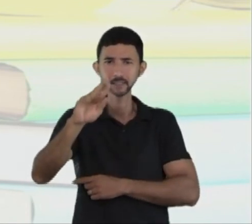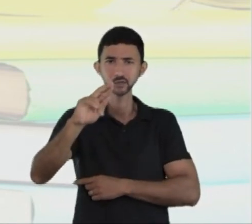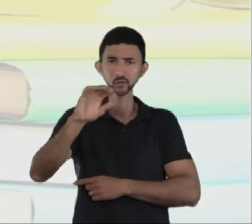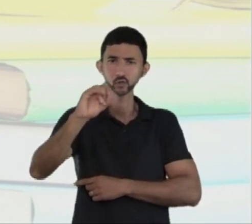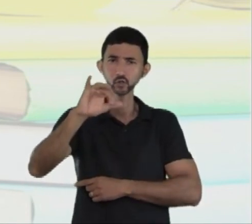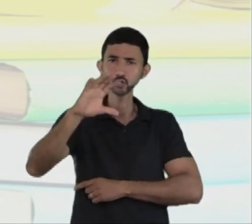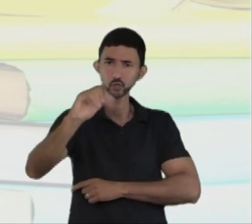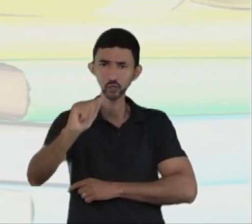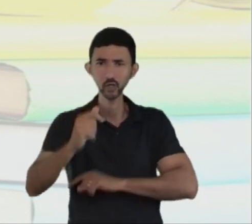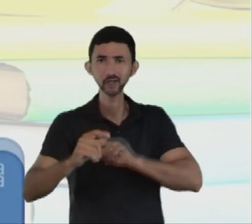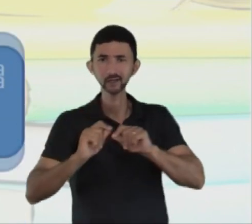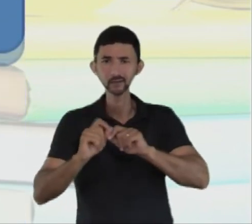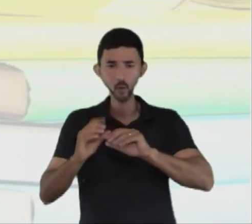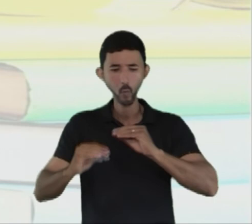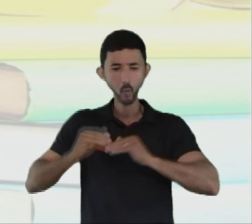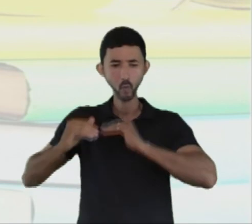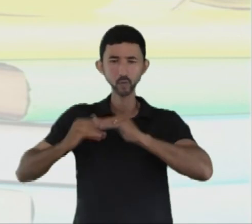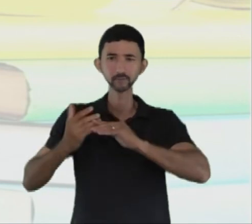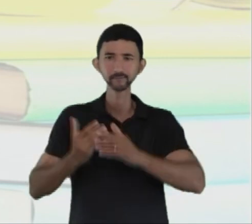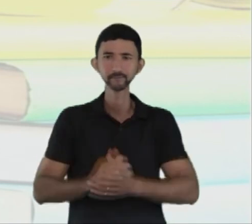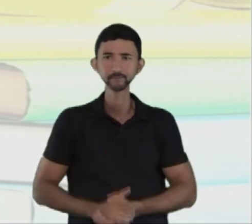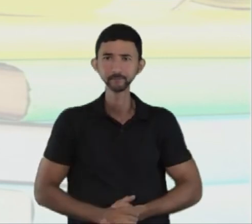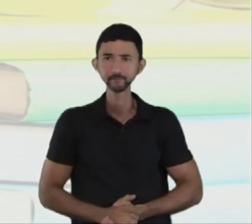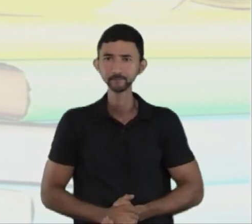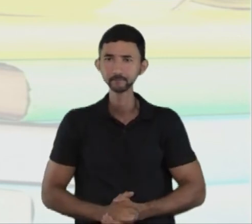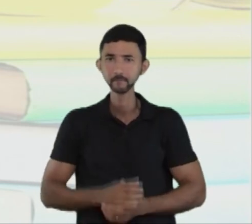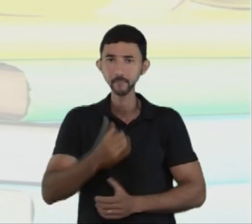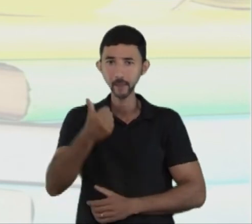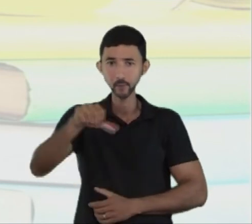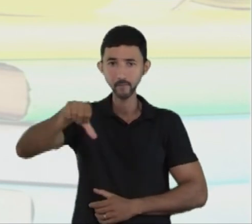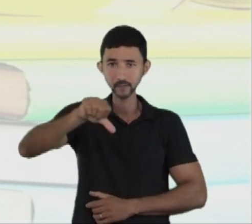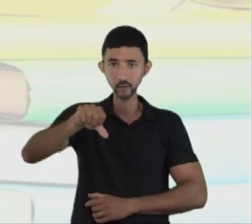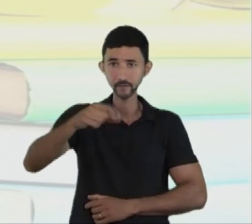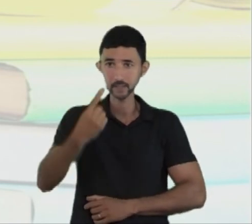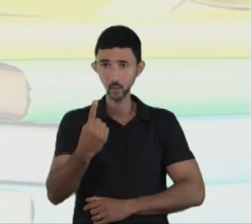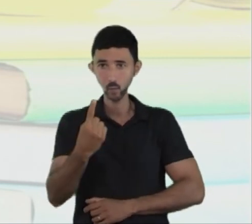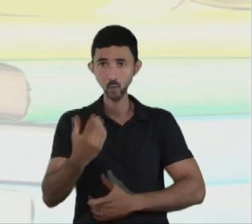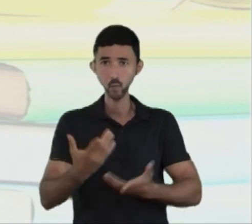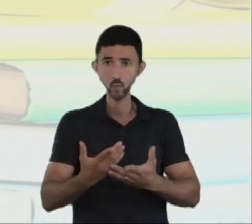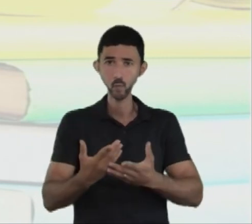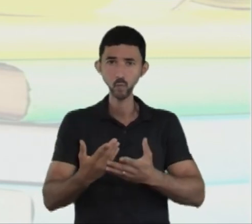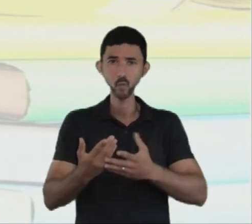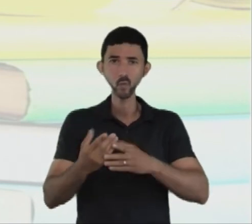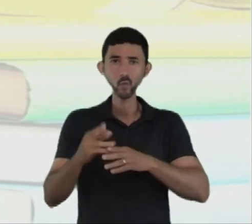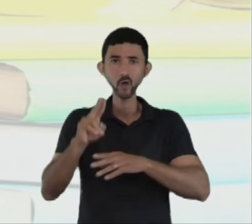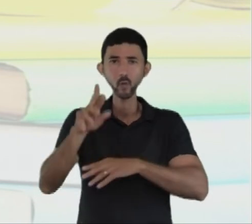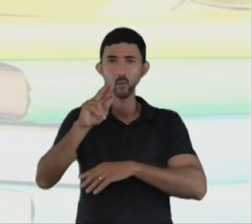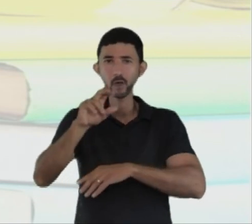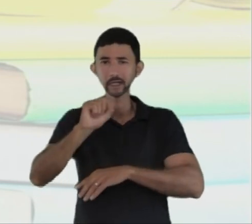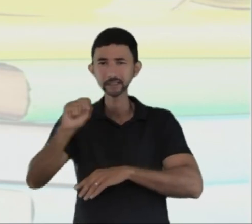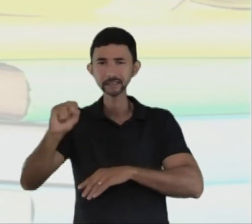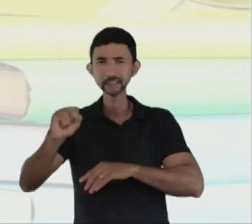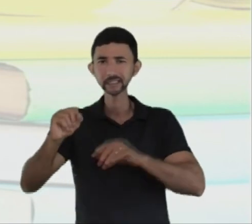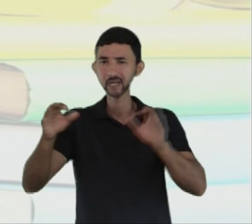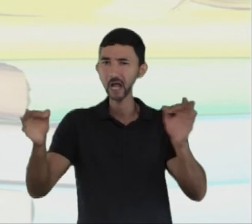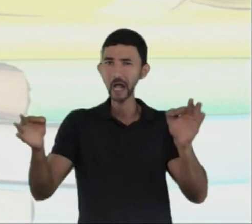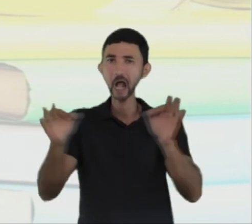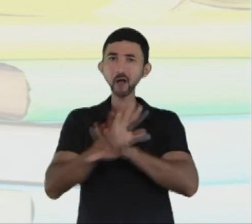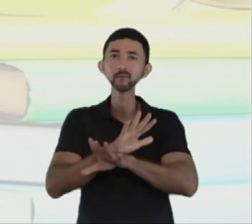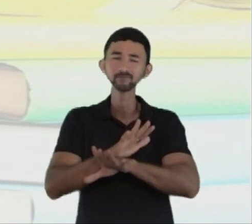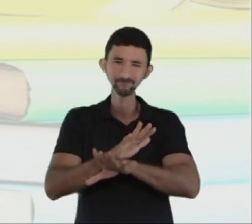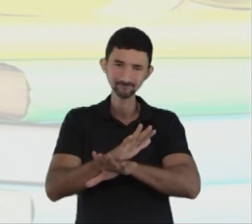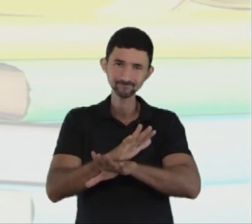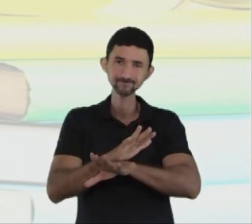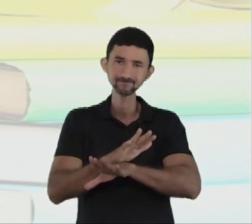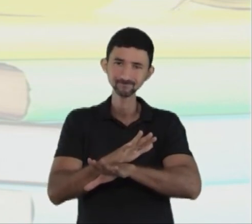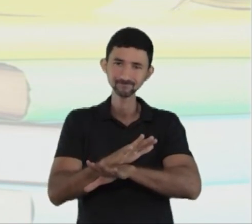econômica da União Soviética. Né? Em 1991, a União Soviética ela deixa de existir, definitivamente ela deixa de